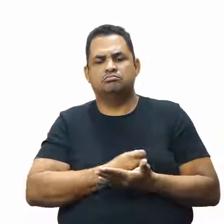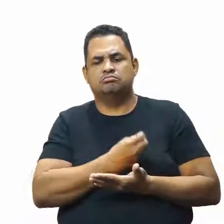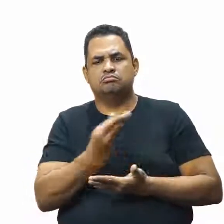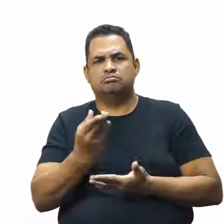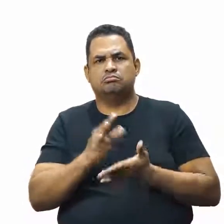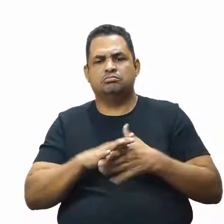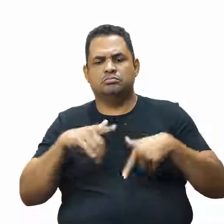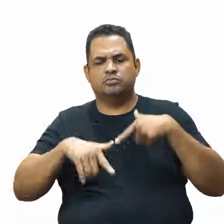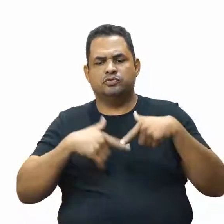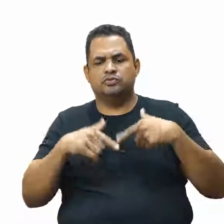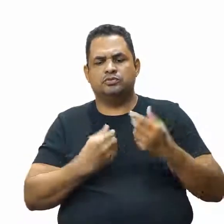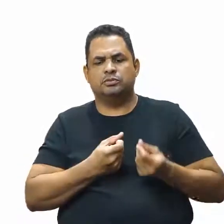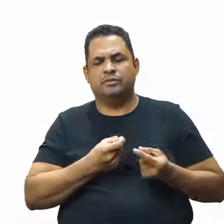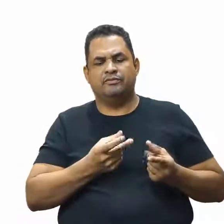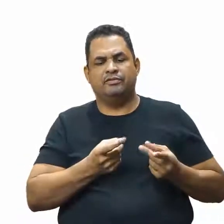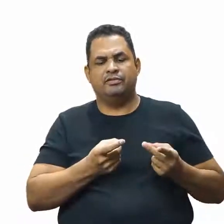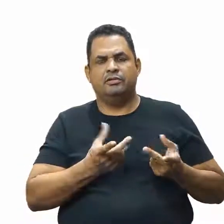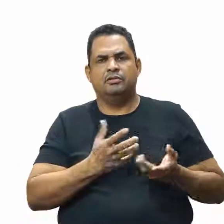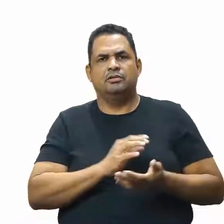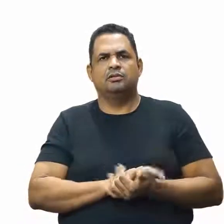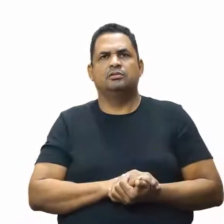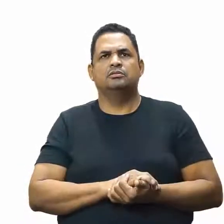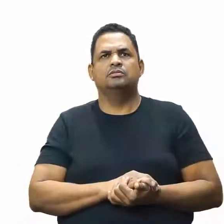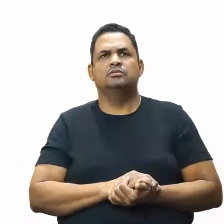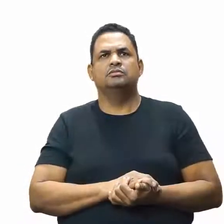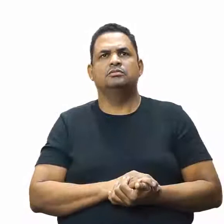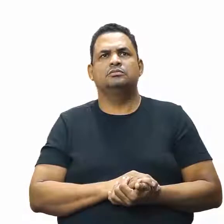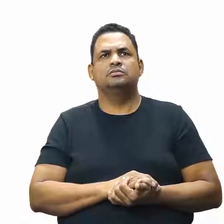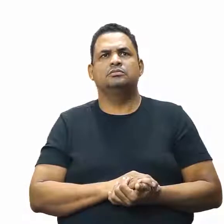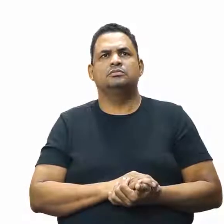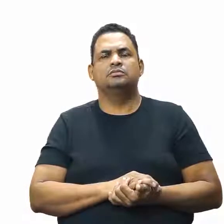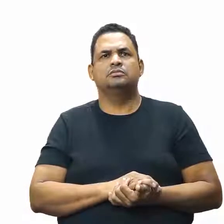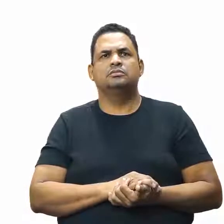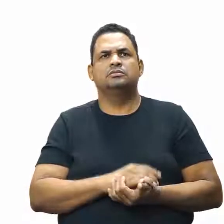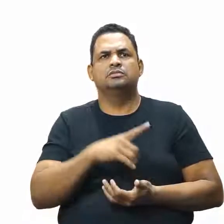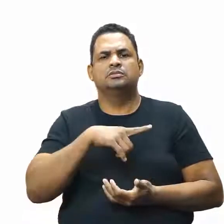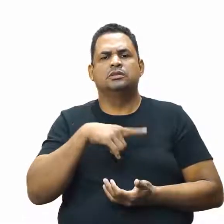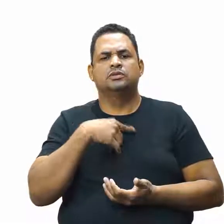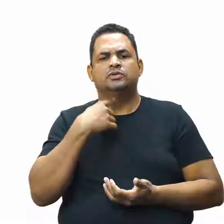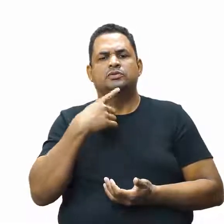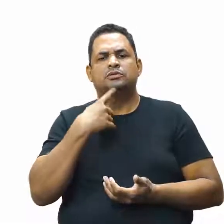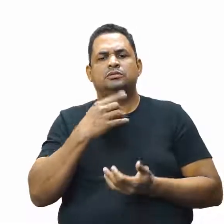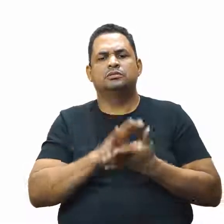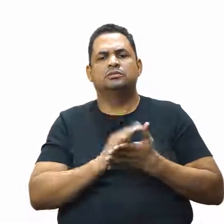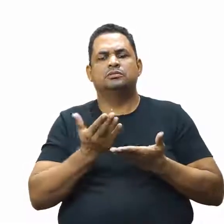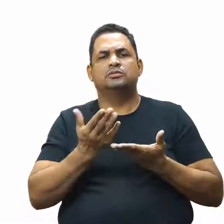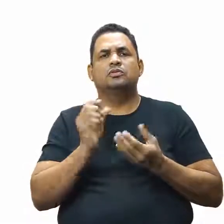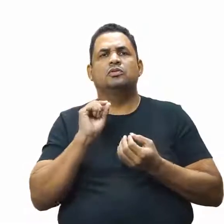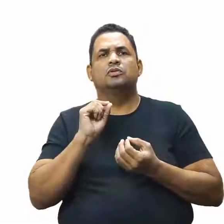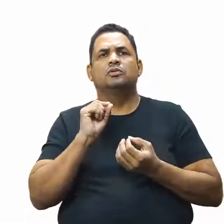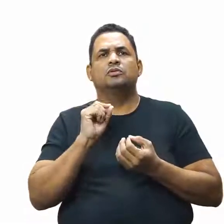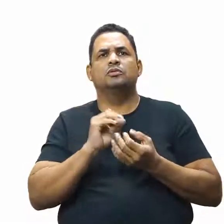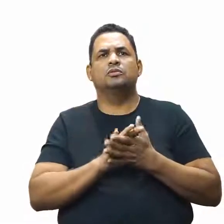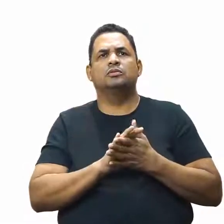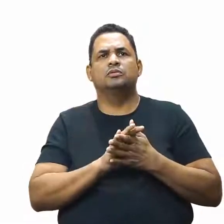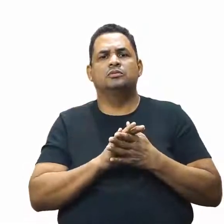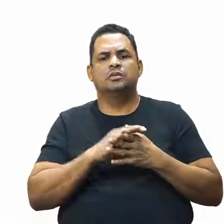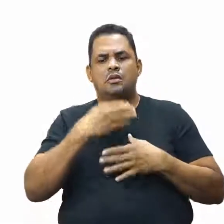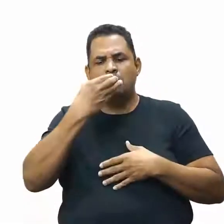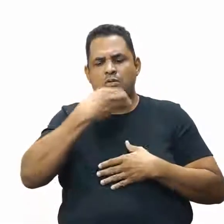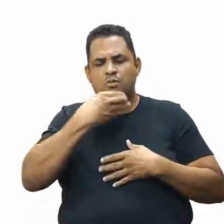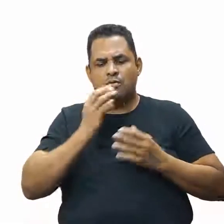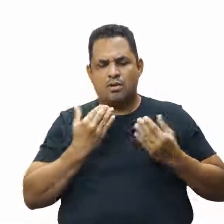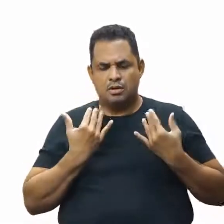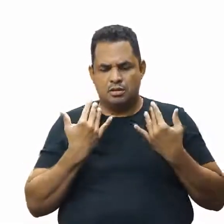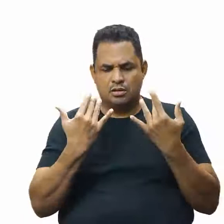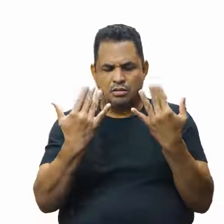produção comercial. Então, se ficou ainda dúvida, gente, por que são semelhantes? O que são pomares